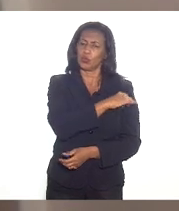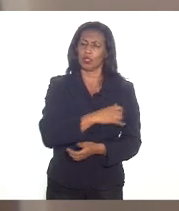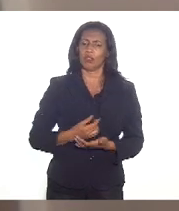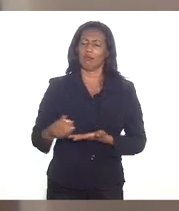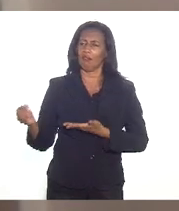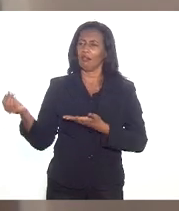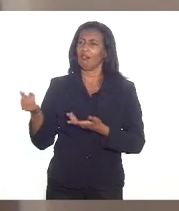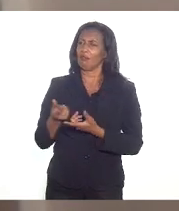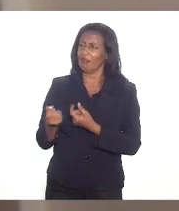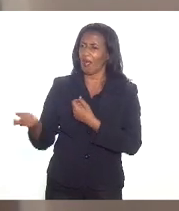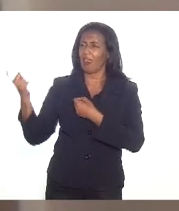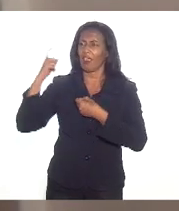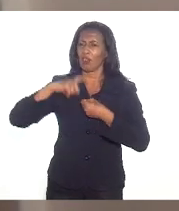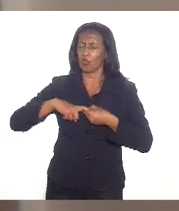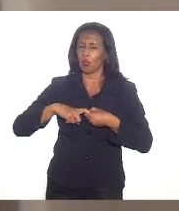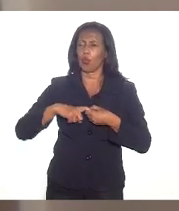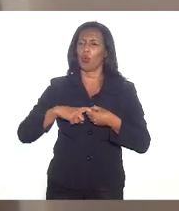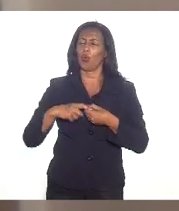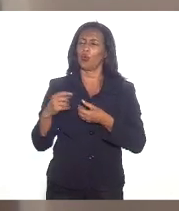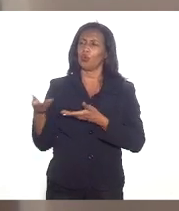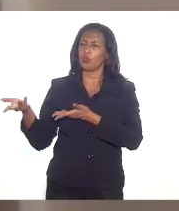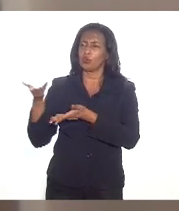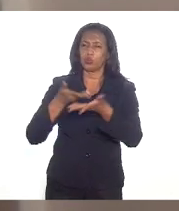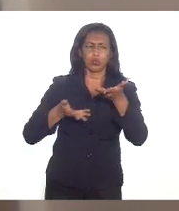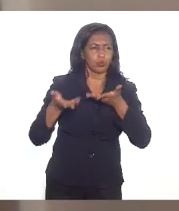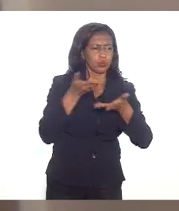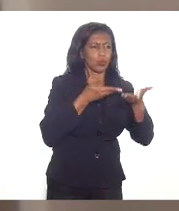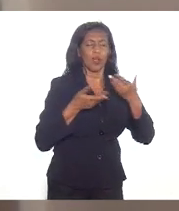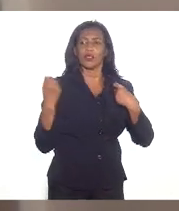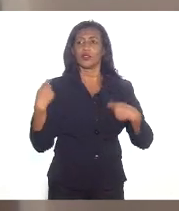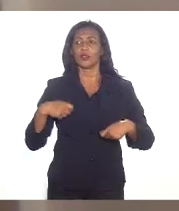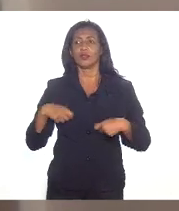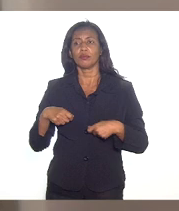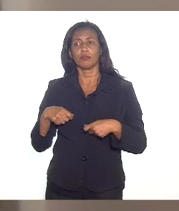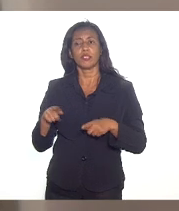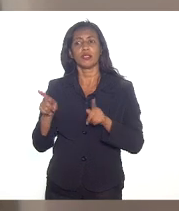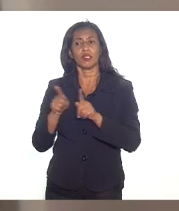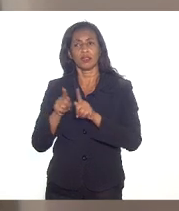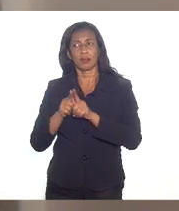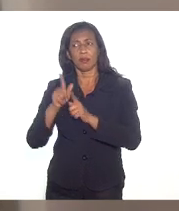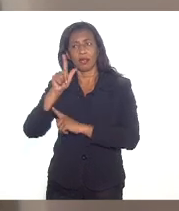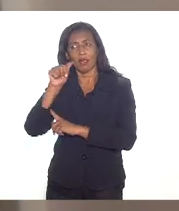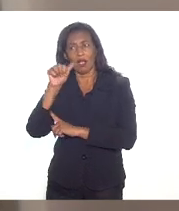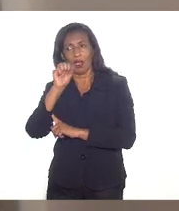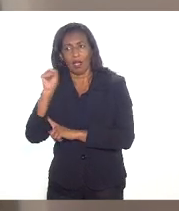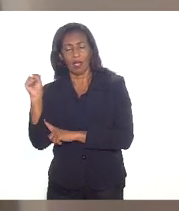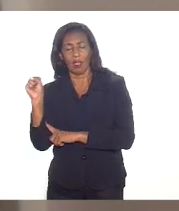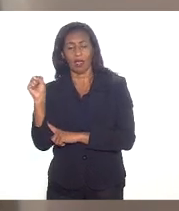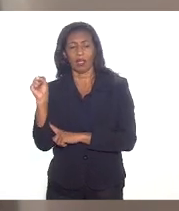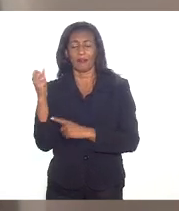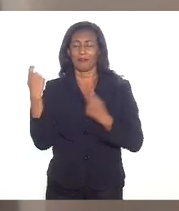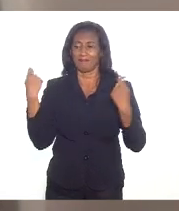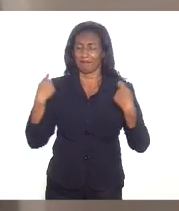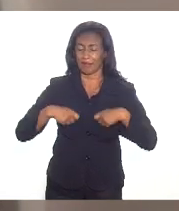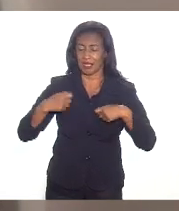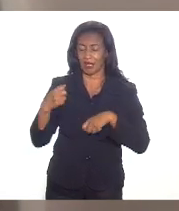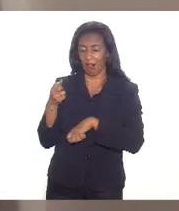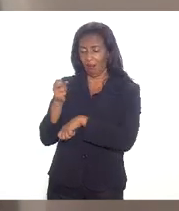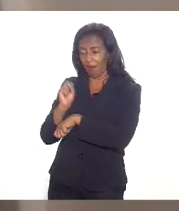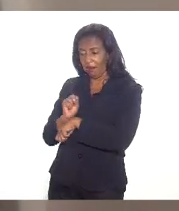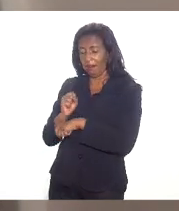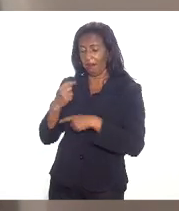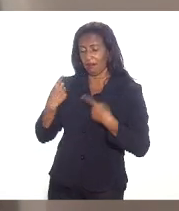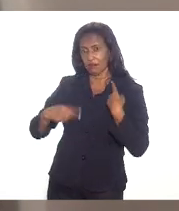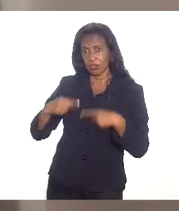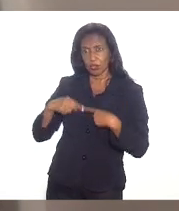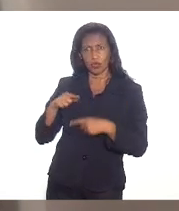royalties, vaza em termos de fornecedores, precisa discutir, vaza reinjetando gás. A gente precisa discutir esse